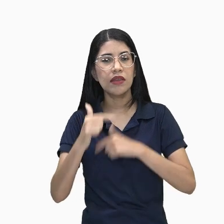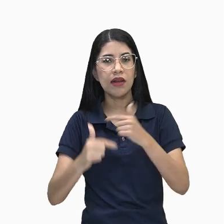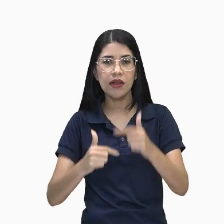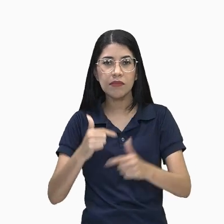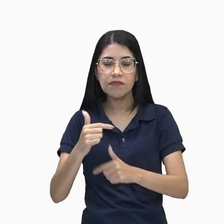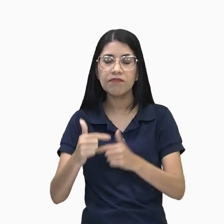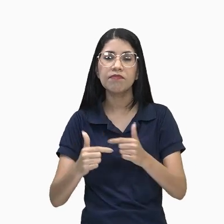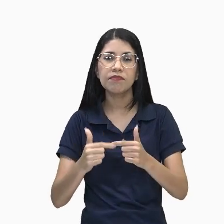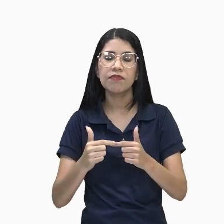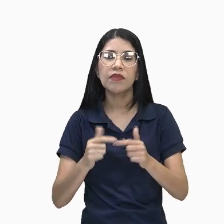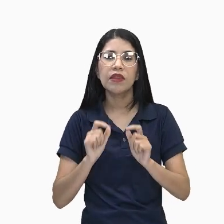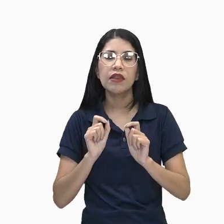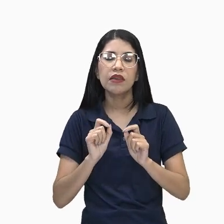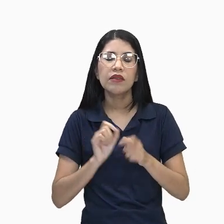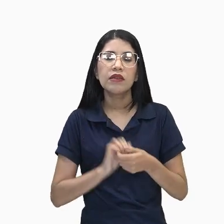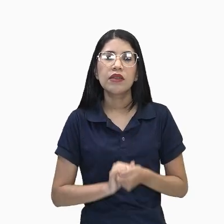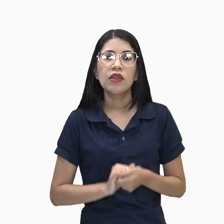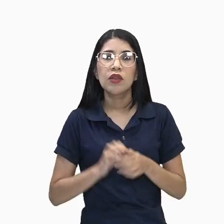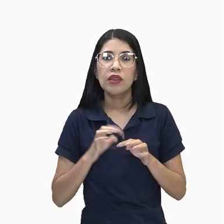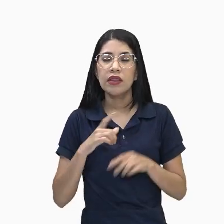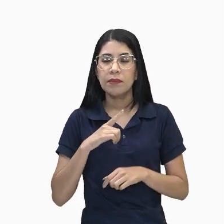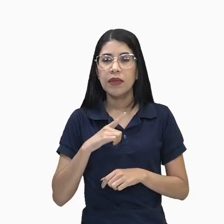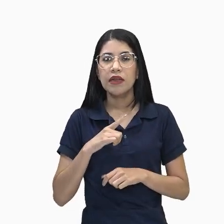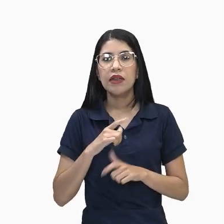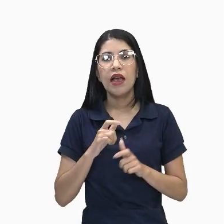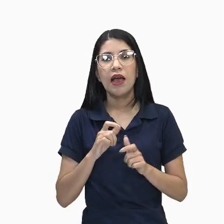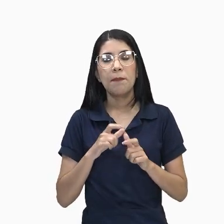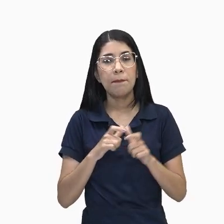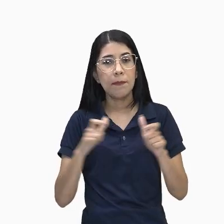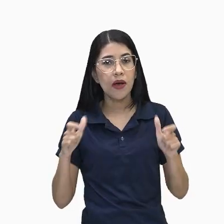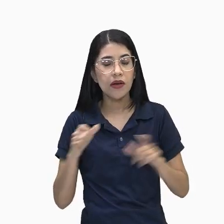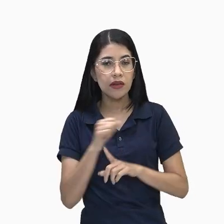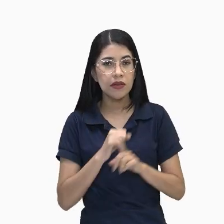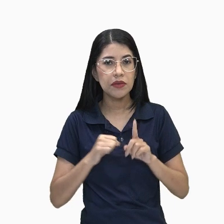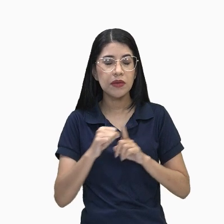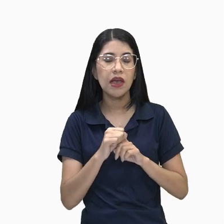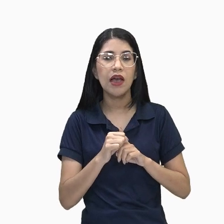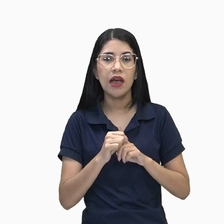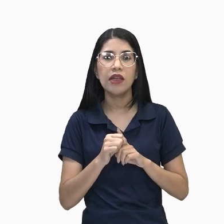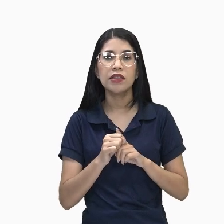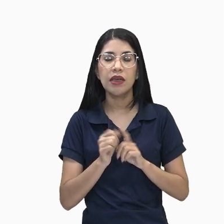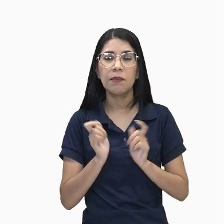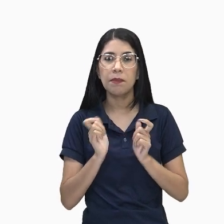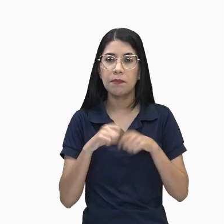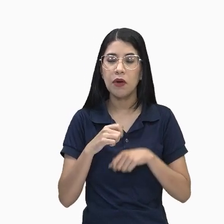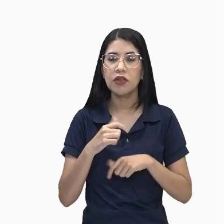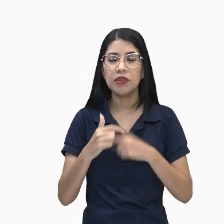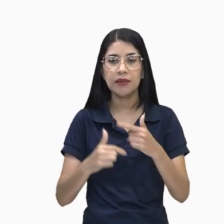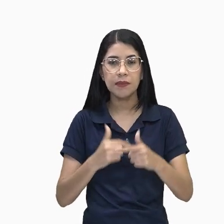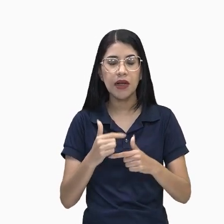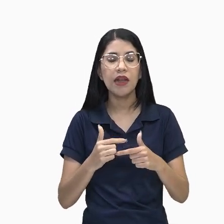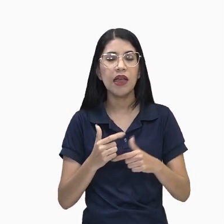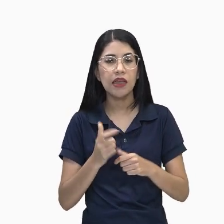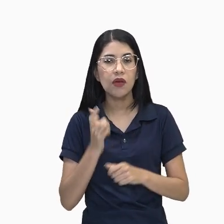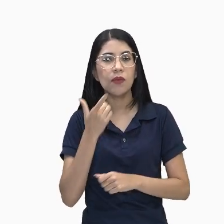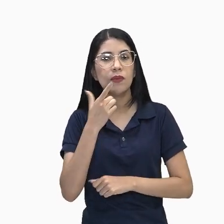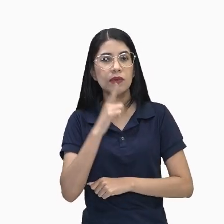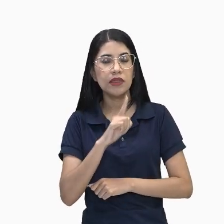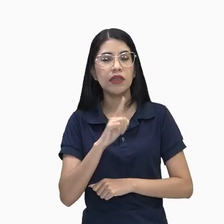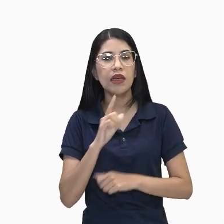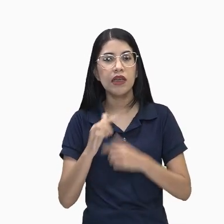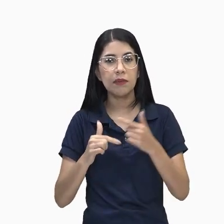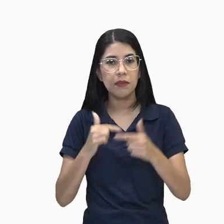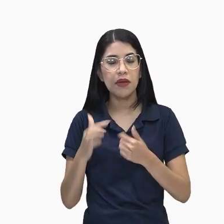de pleno emprego, é que haja a maioria da sociedade que está apta a trabalhar, que estejam trabalhando,